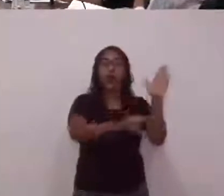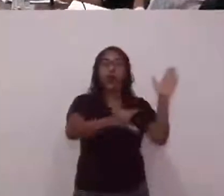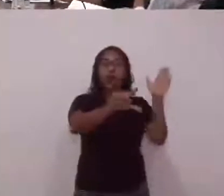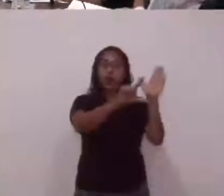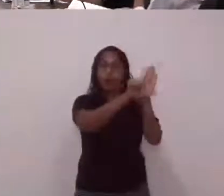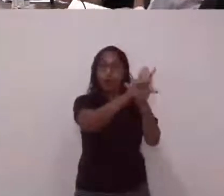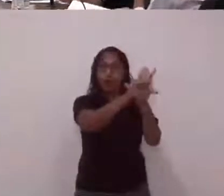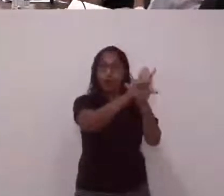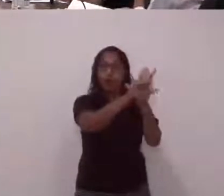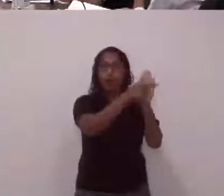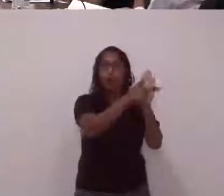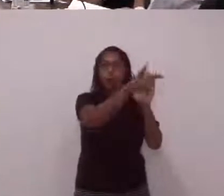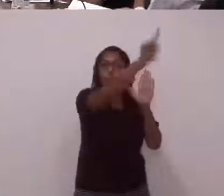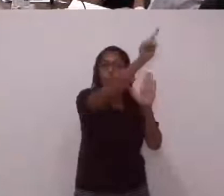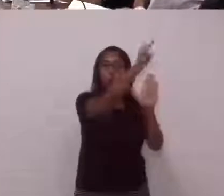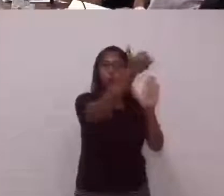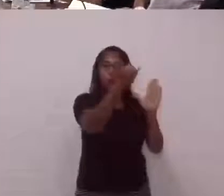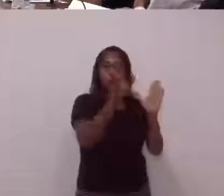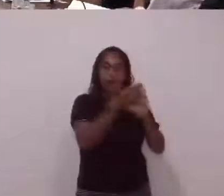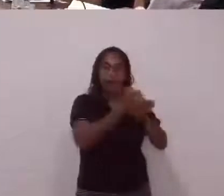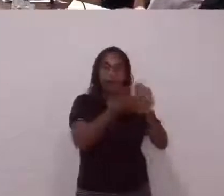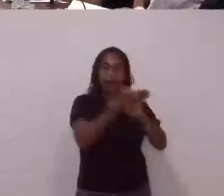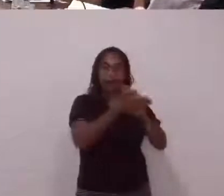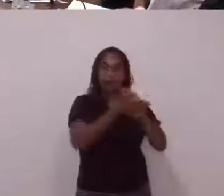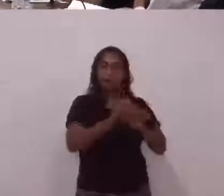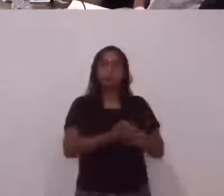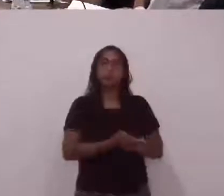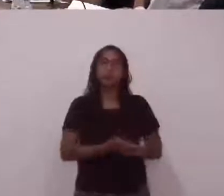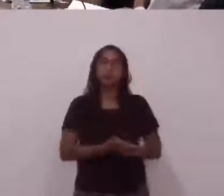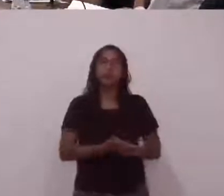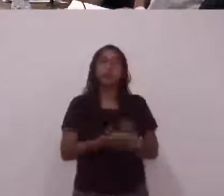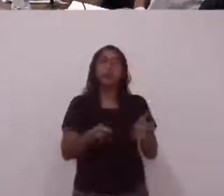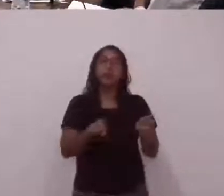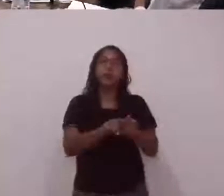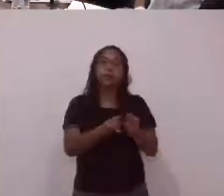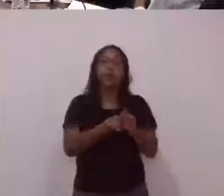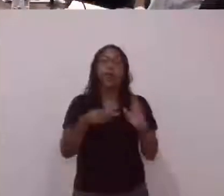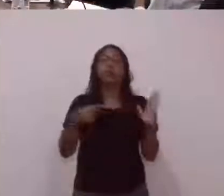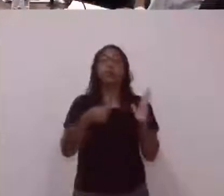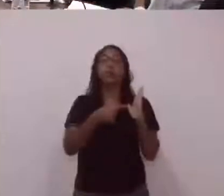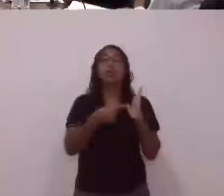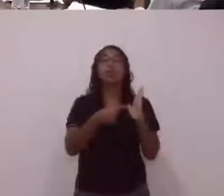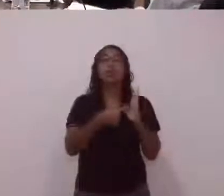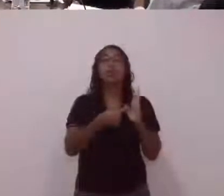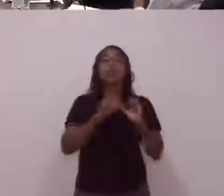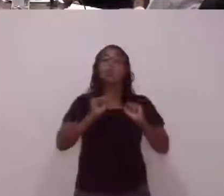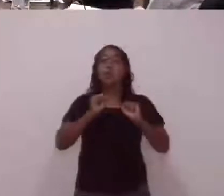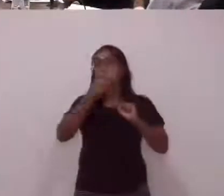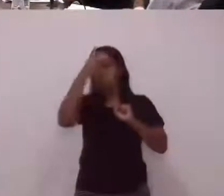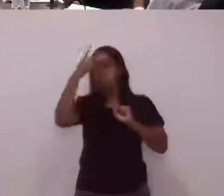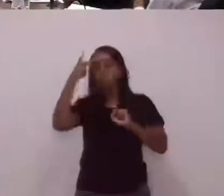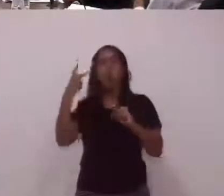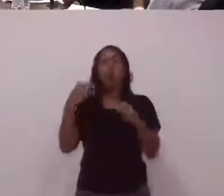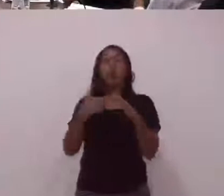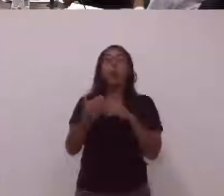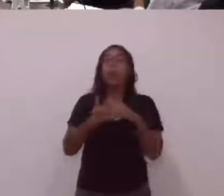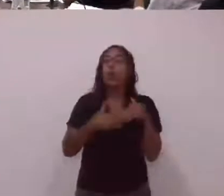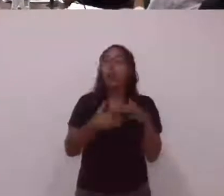Estado respectivo. A denúncia escrita da infração pode ser feita por qualquer eleitor, com a